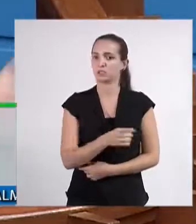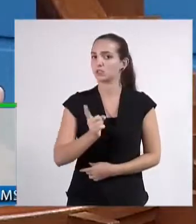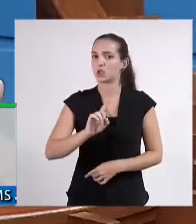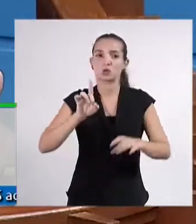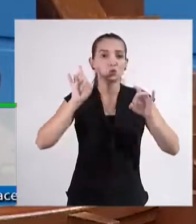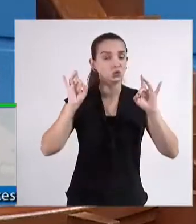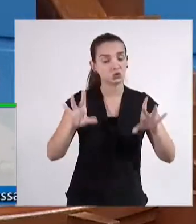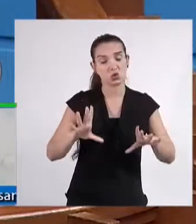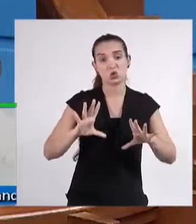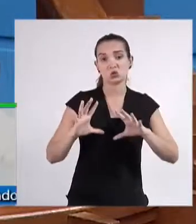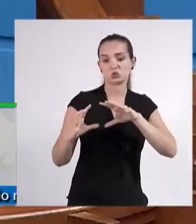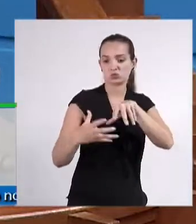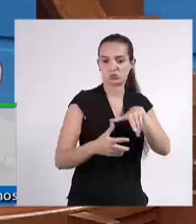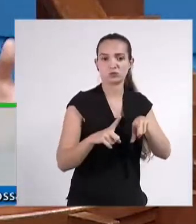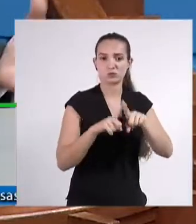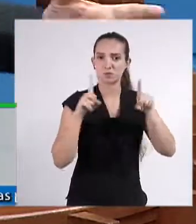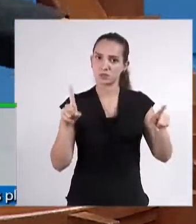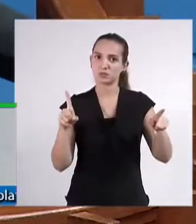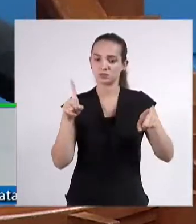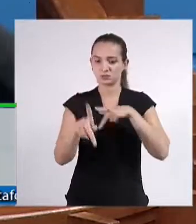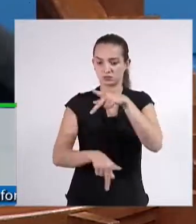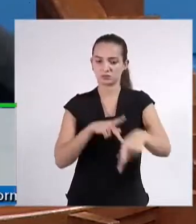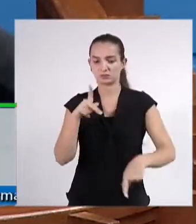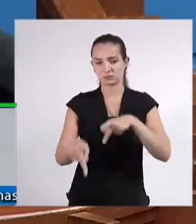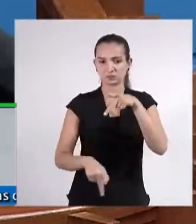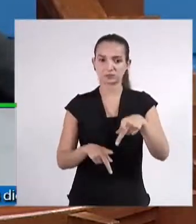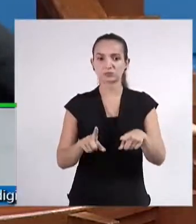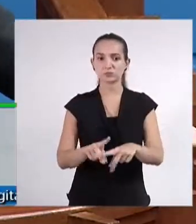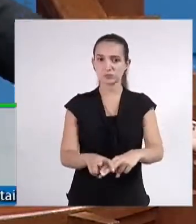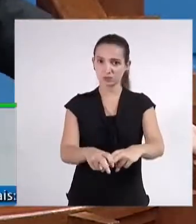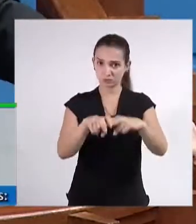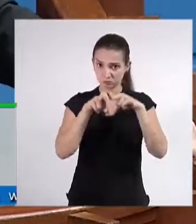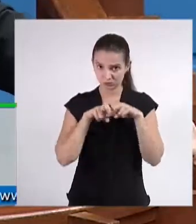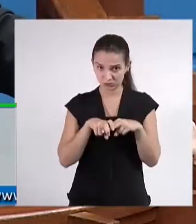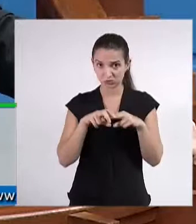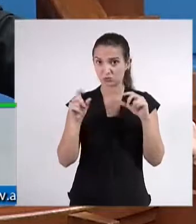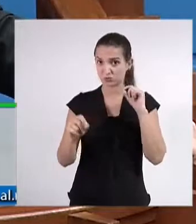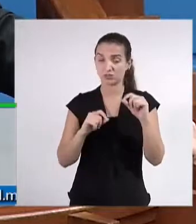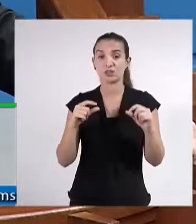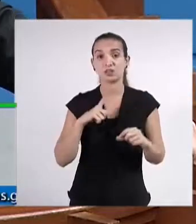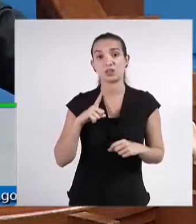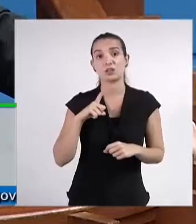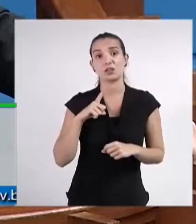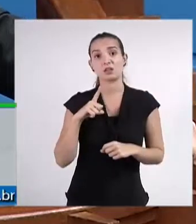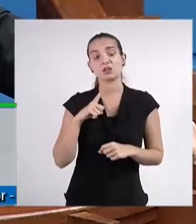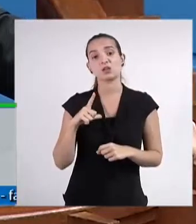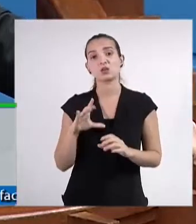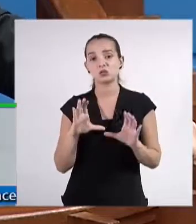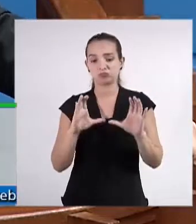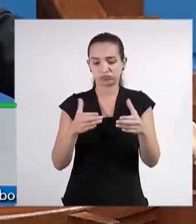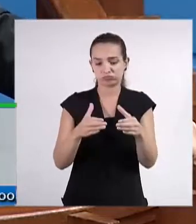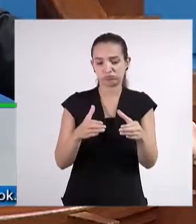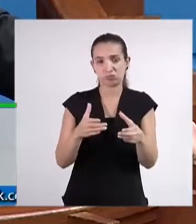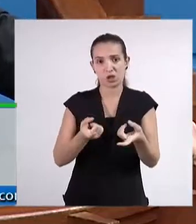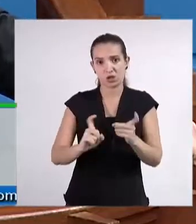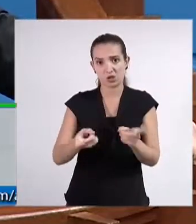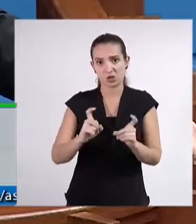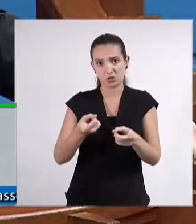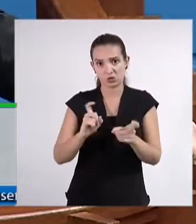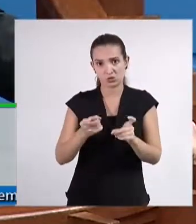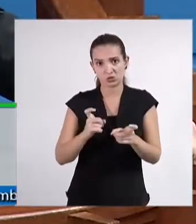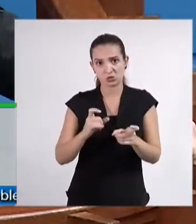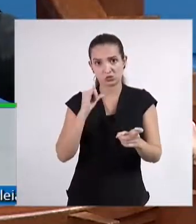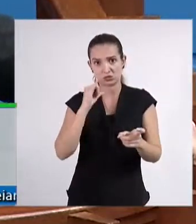do planeta, mas das pessoas, né? Então, o sínodo, ele vai discutir também a questão